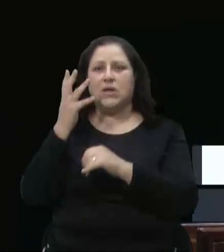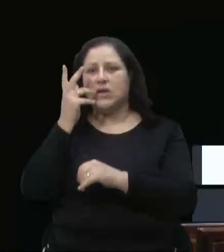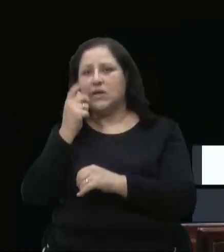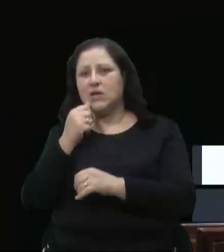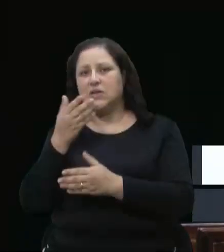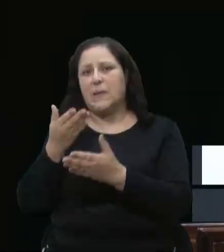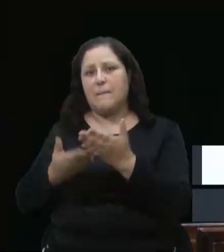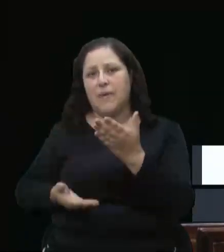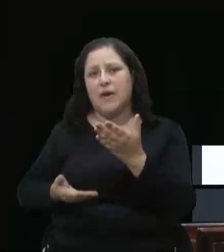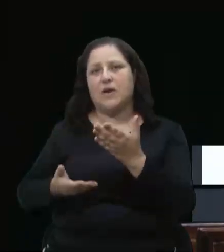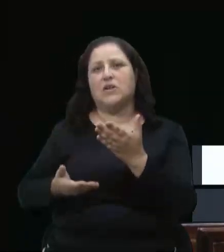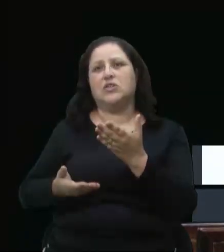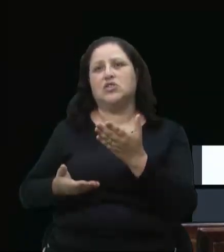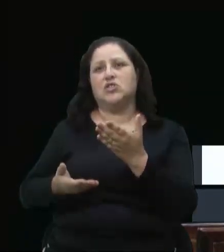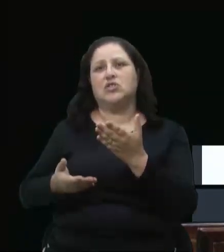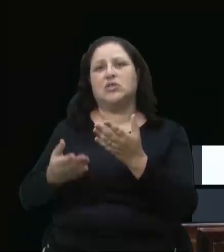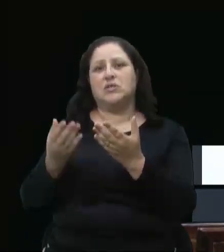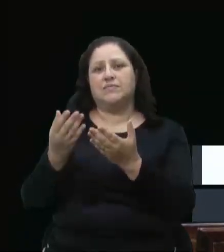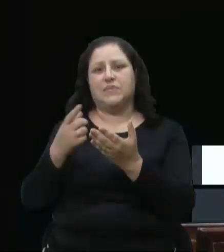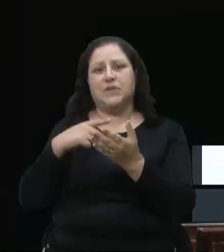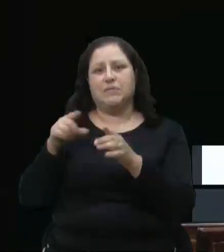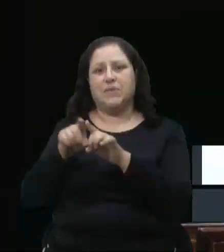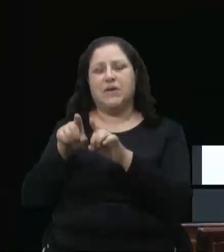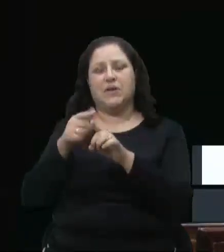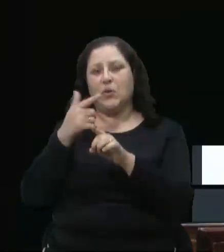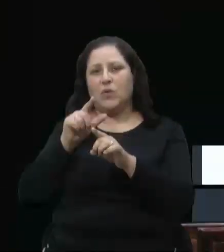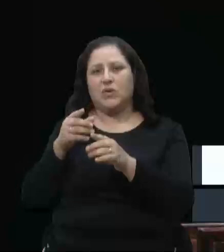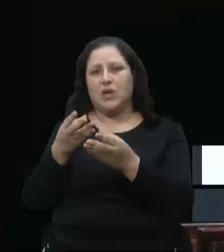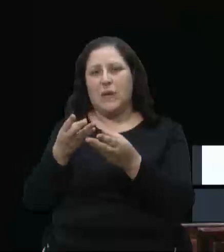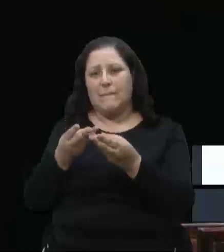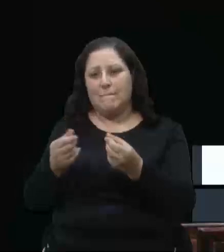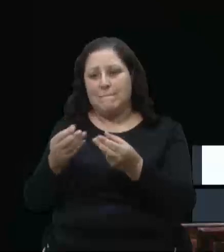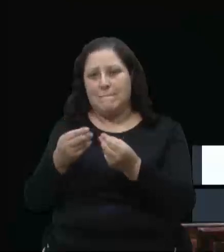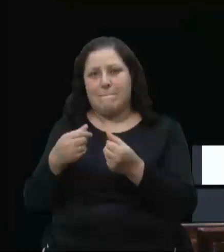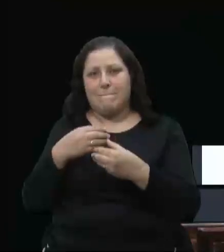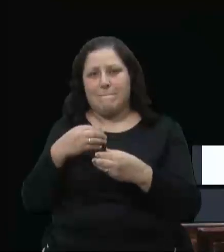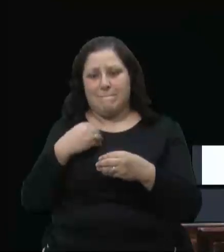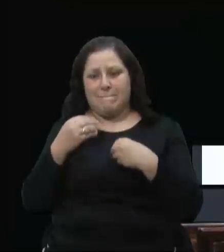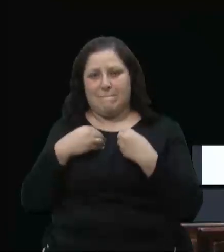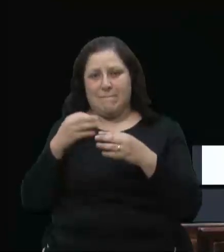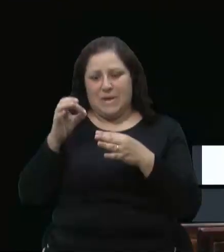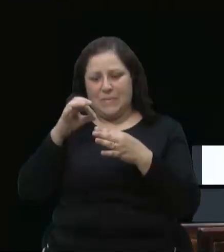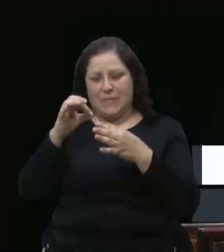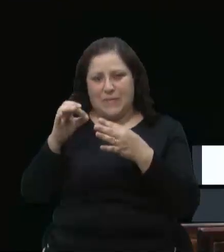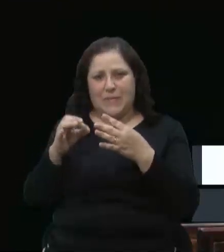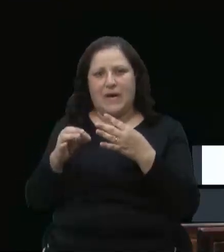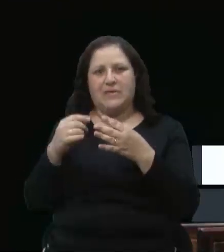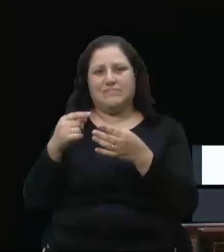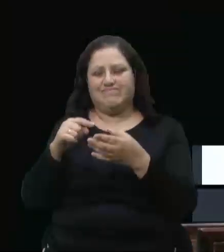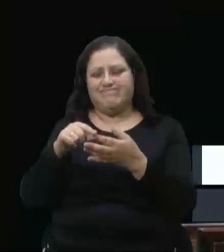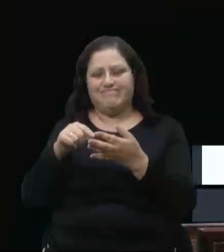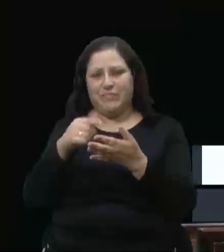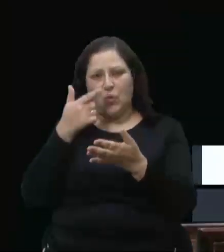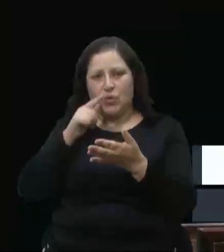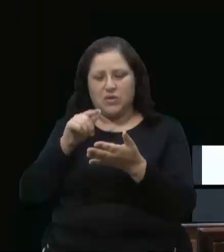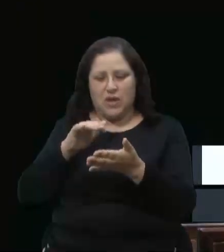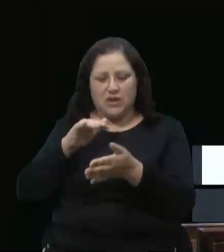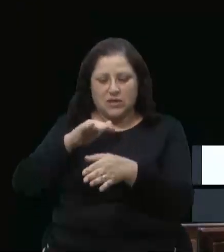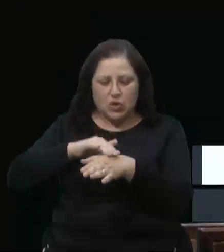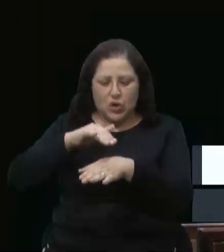perdem, inclusive, né, a sensibilidade nos dedos, porque é tanta agressividade com relação a isso que eles não têm